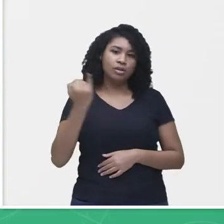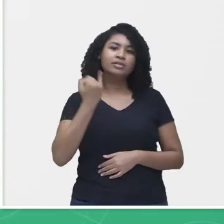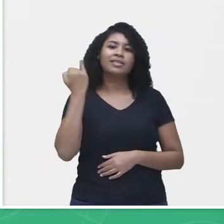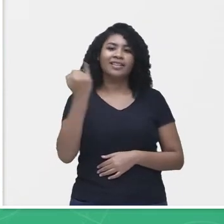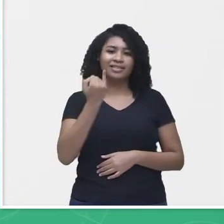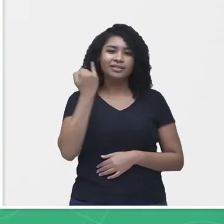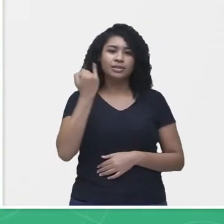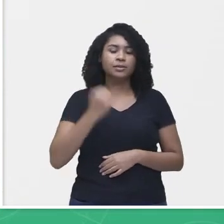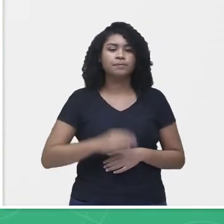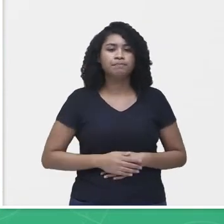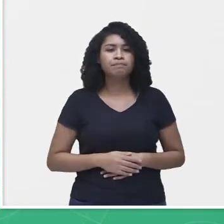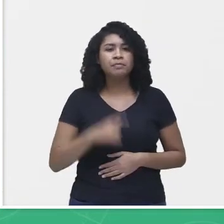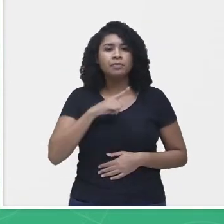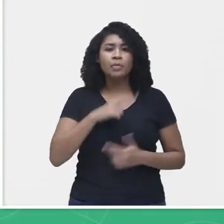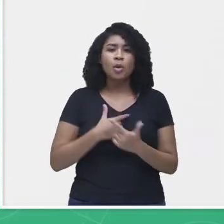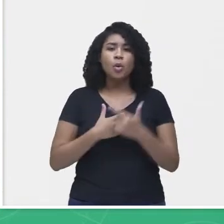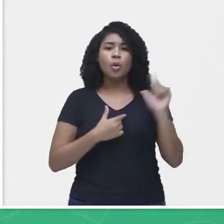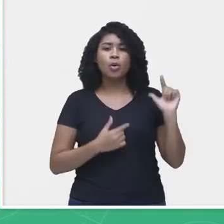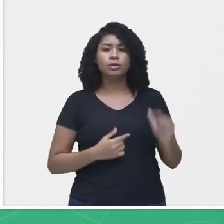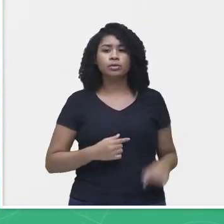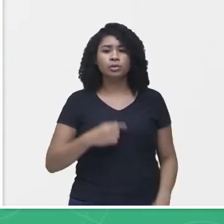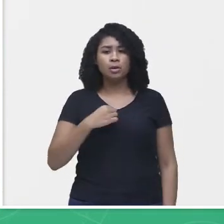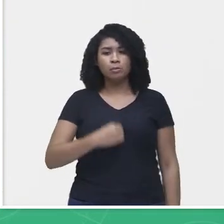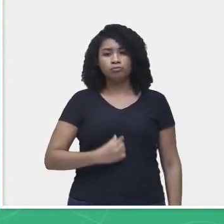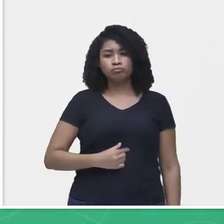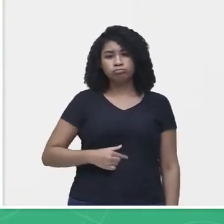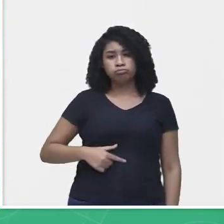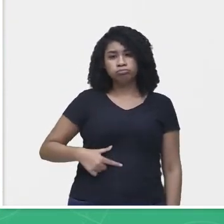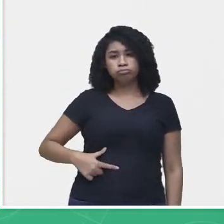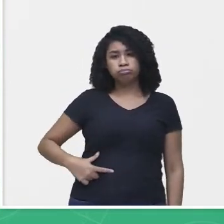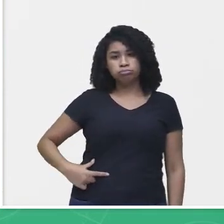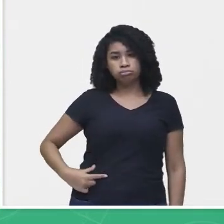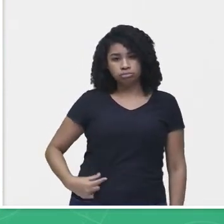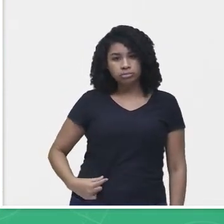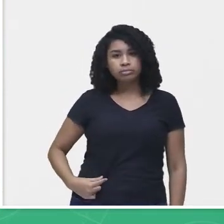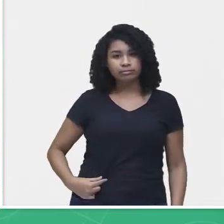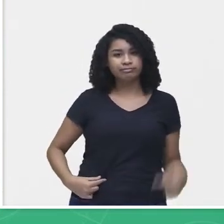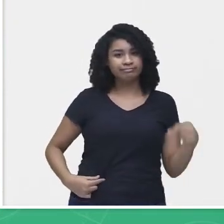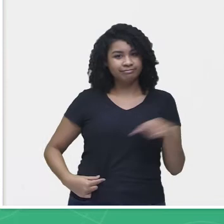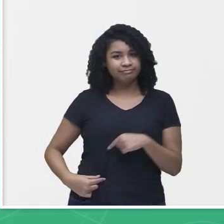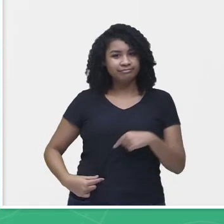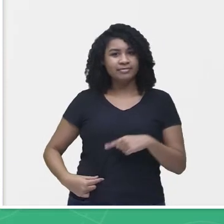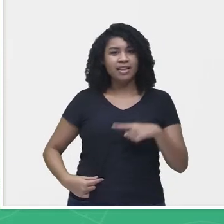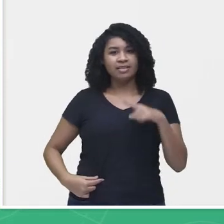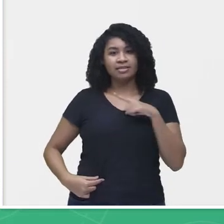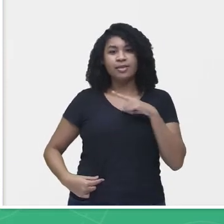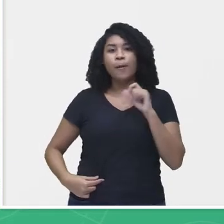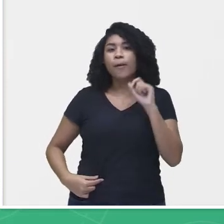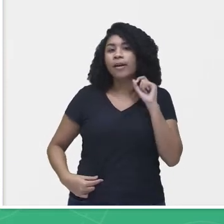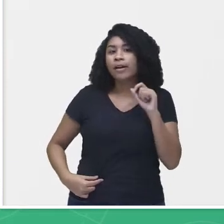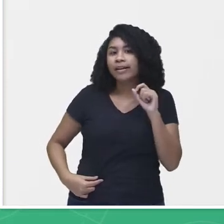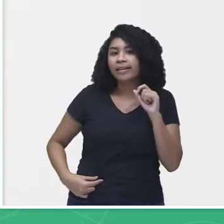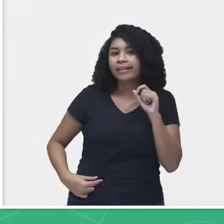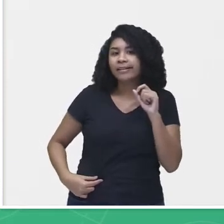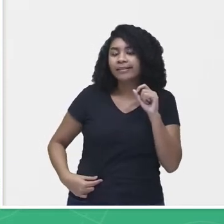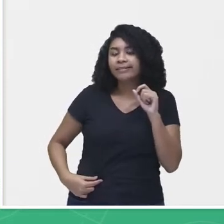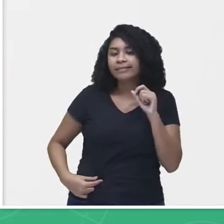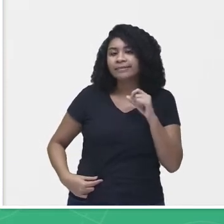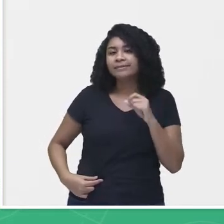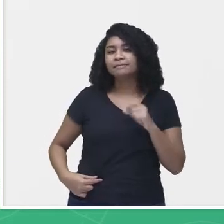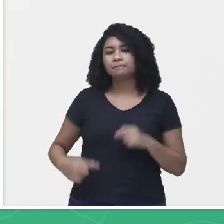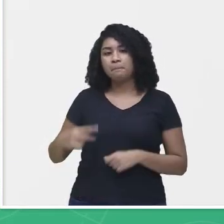o pâncreas. O pâncreas, ele produz o suco pancreático. O pH, olha, já é um número maior,